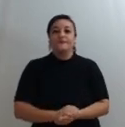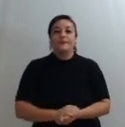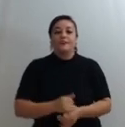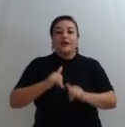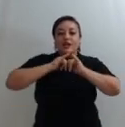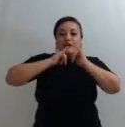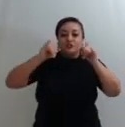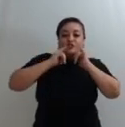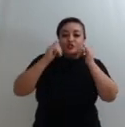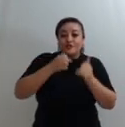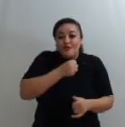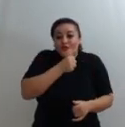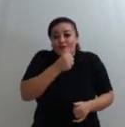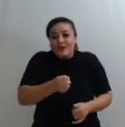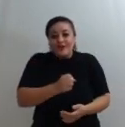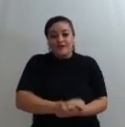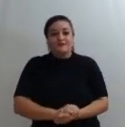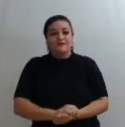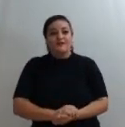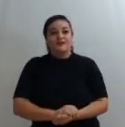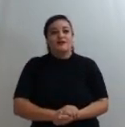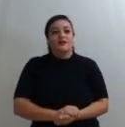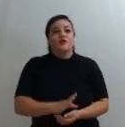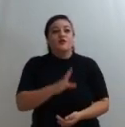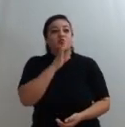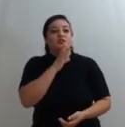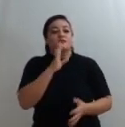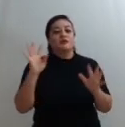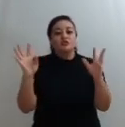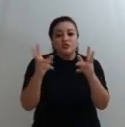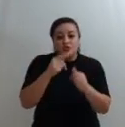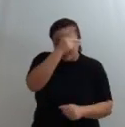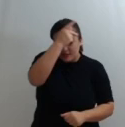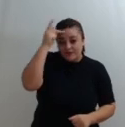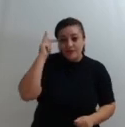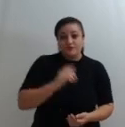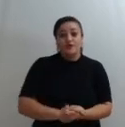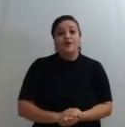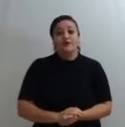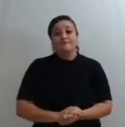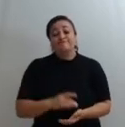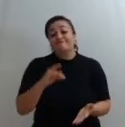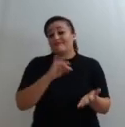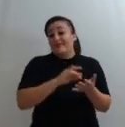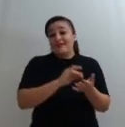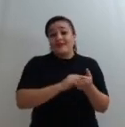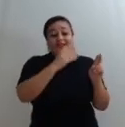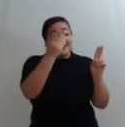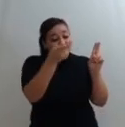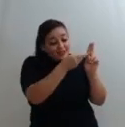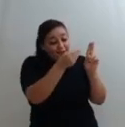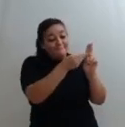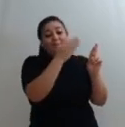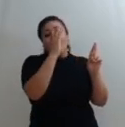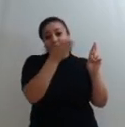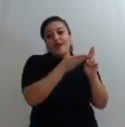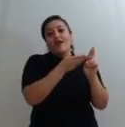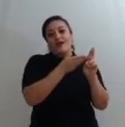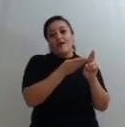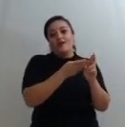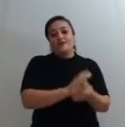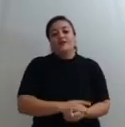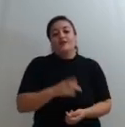está se tornando público, na verdade, ele que é a vítima, o paciente que é a vítima. E, por isso,